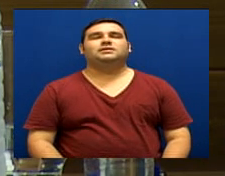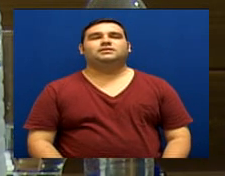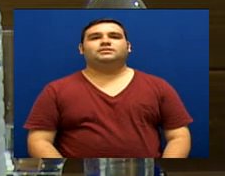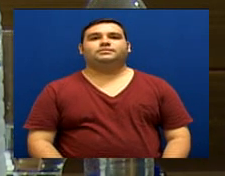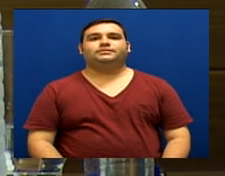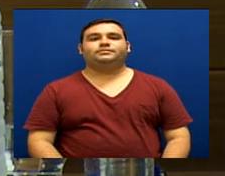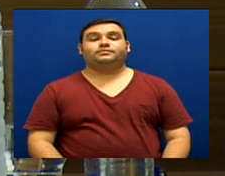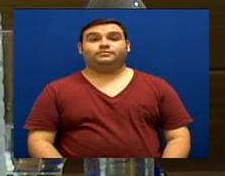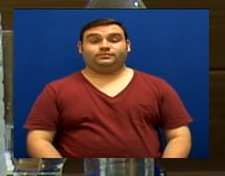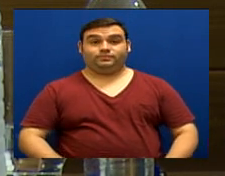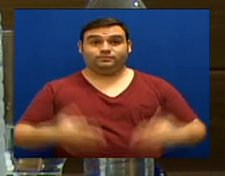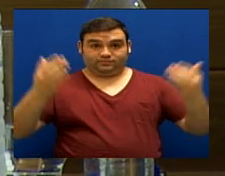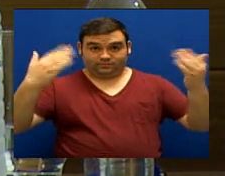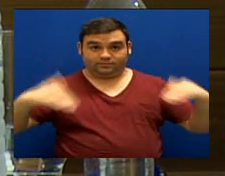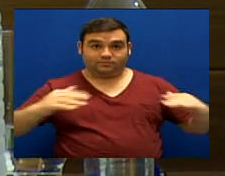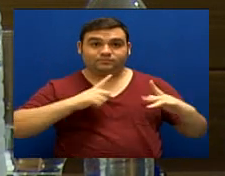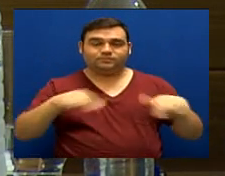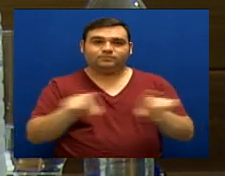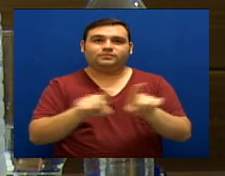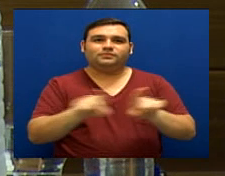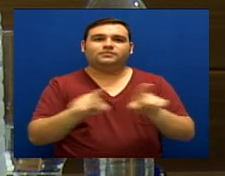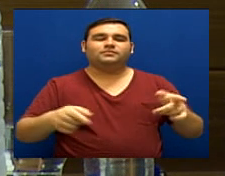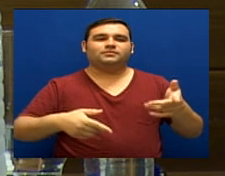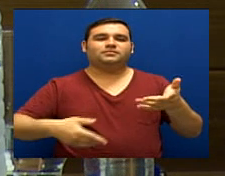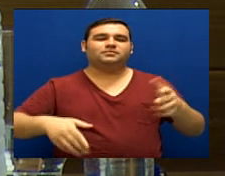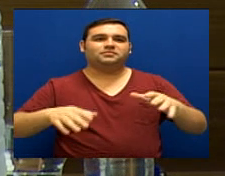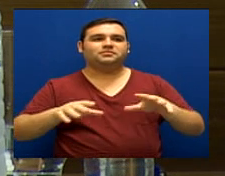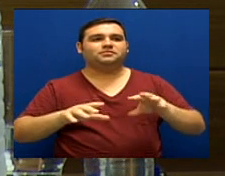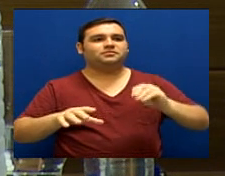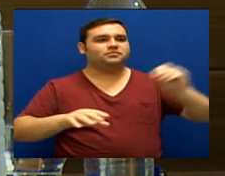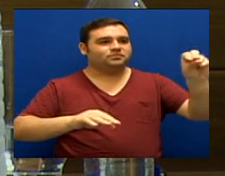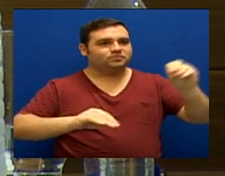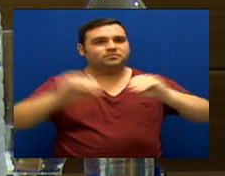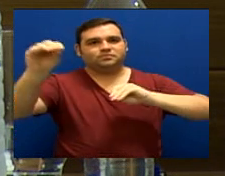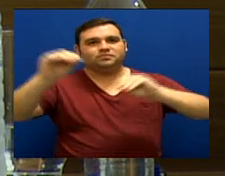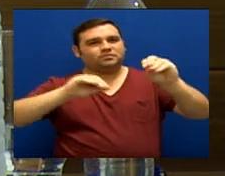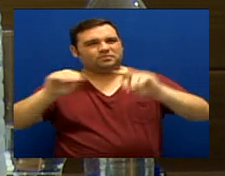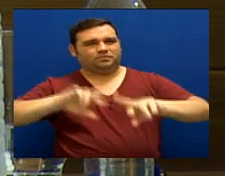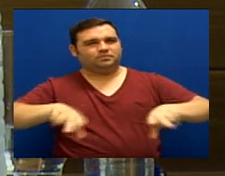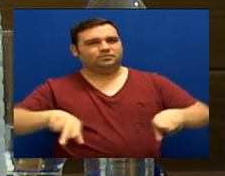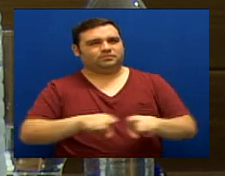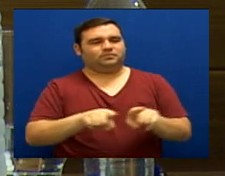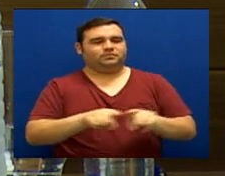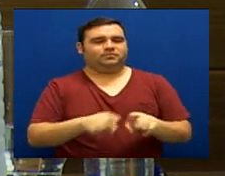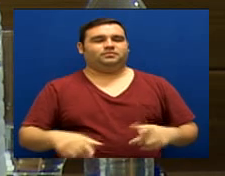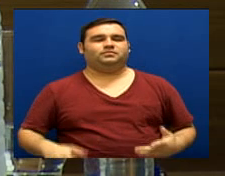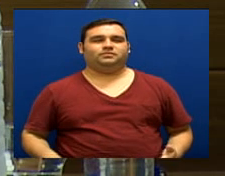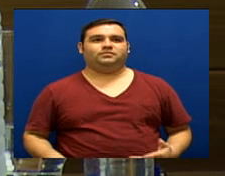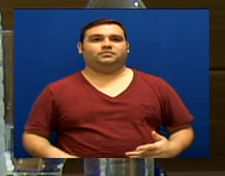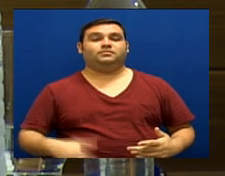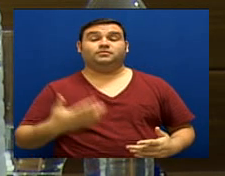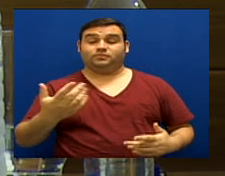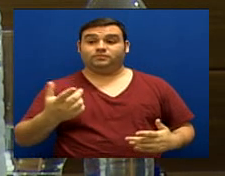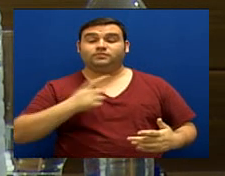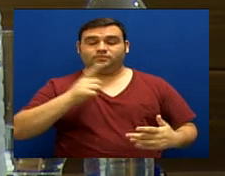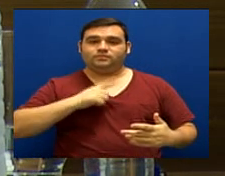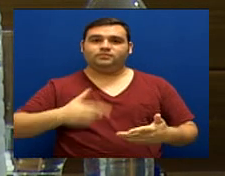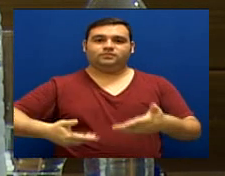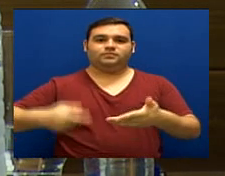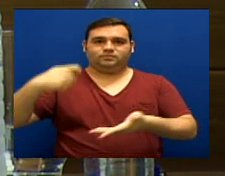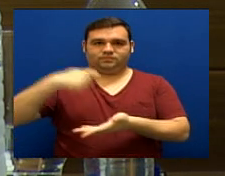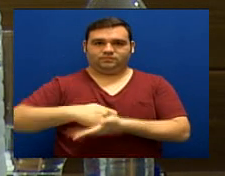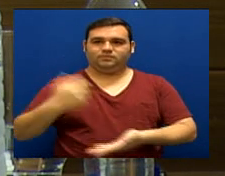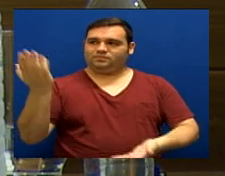aí temos a receita de transferências correntes é o arrecadado em